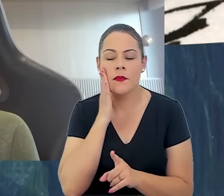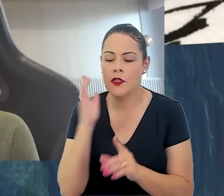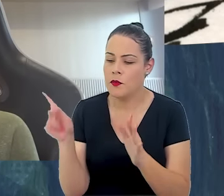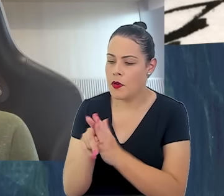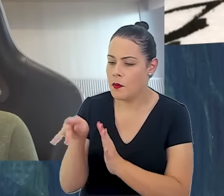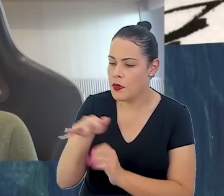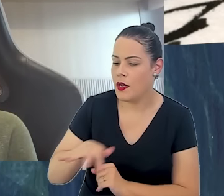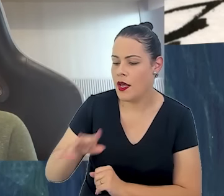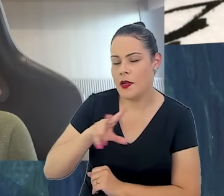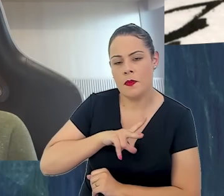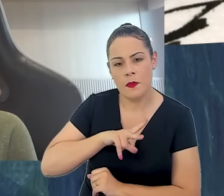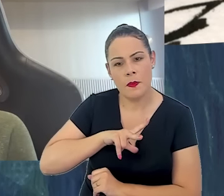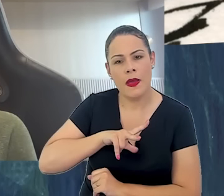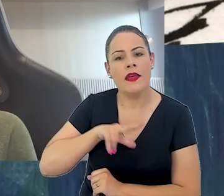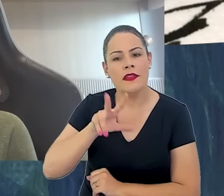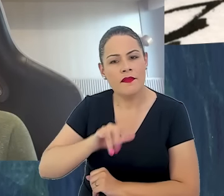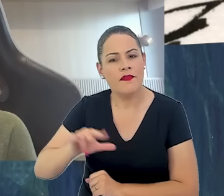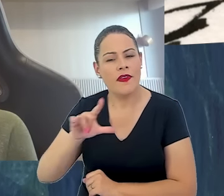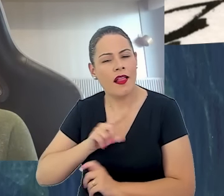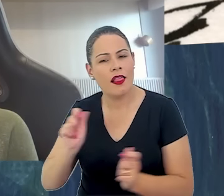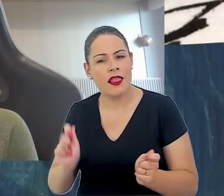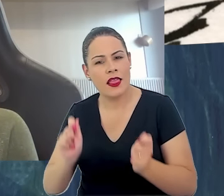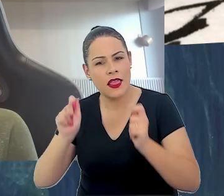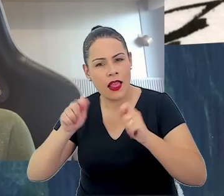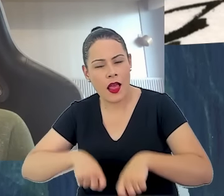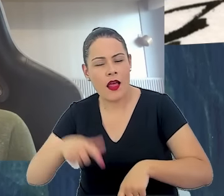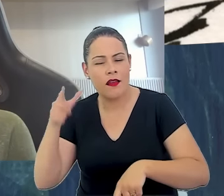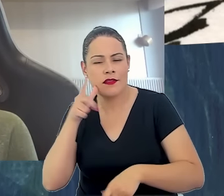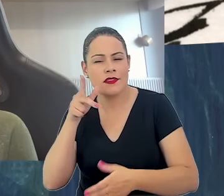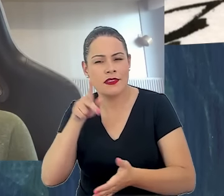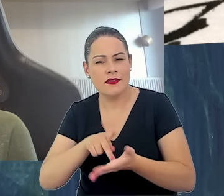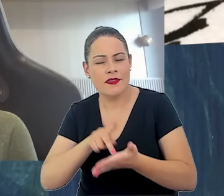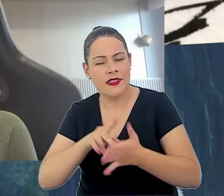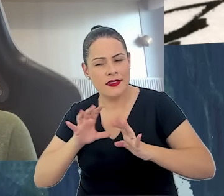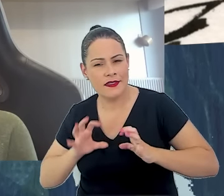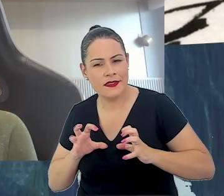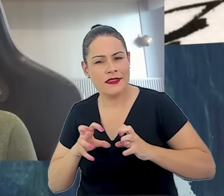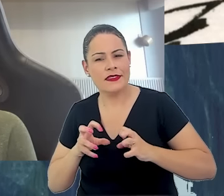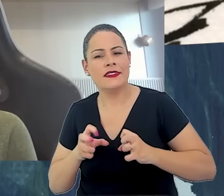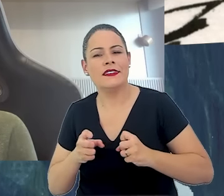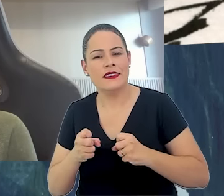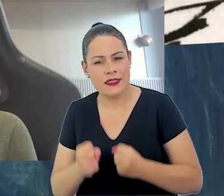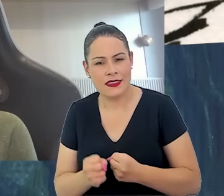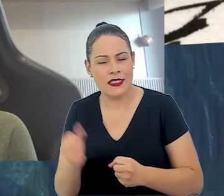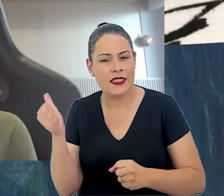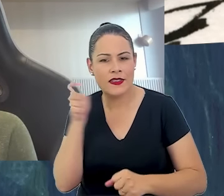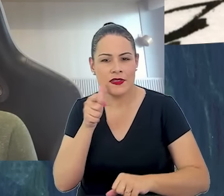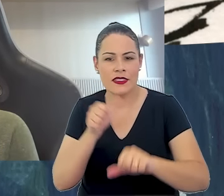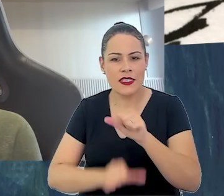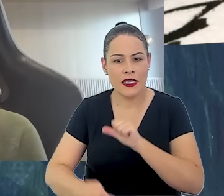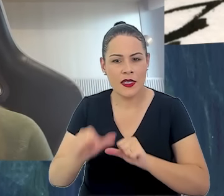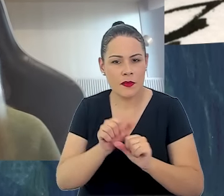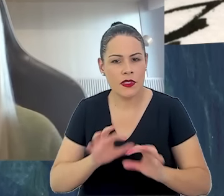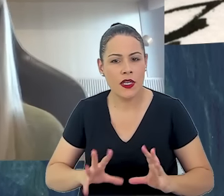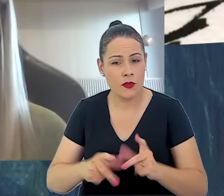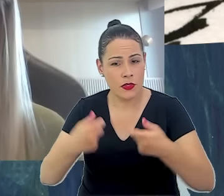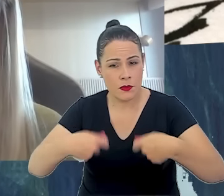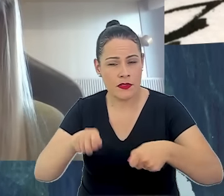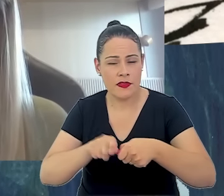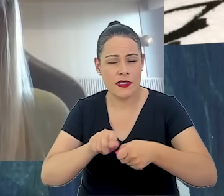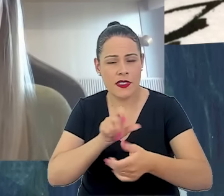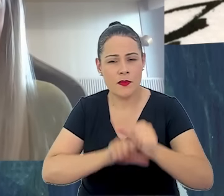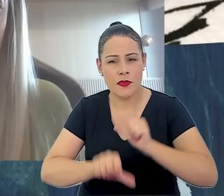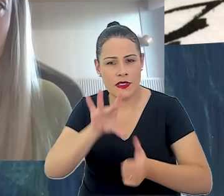próprio setor privado terá a capacidade de realmente se engajar e mudar o que precisa ser